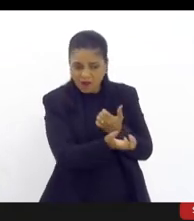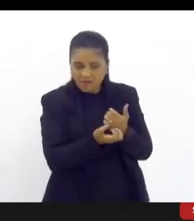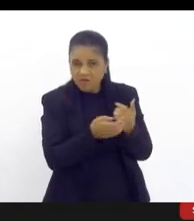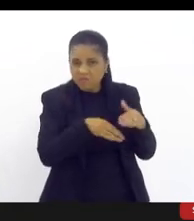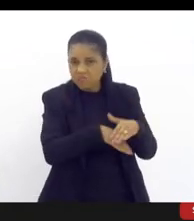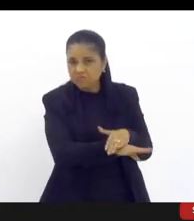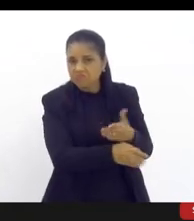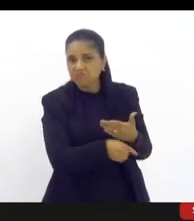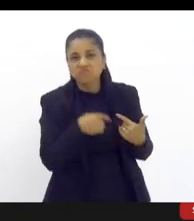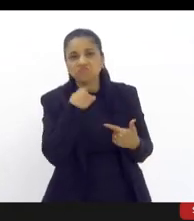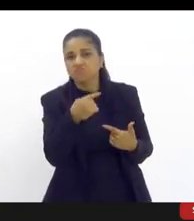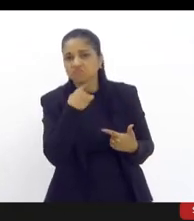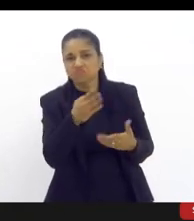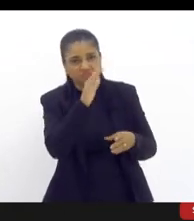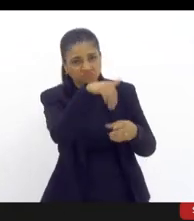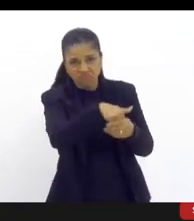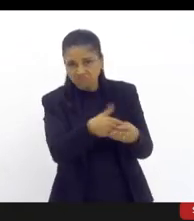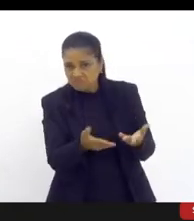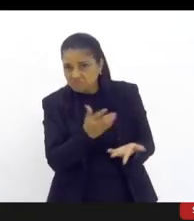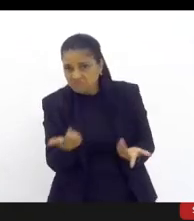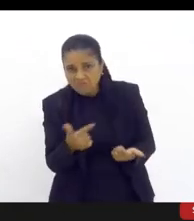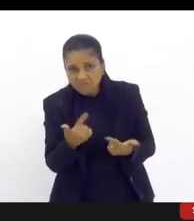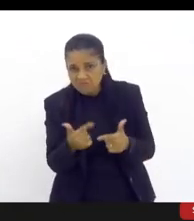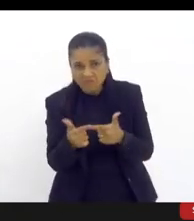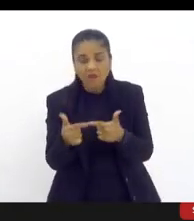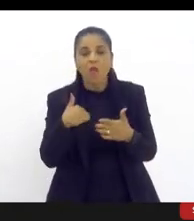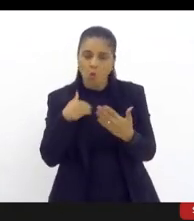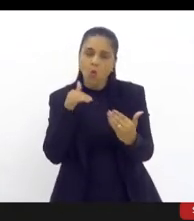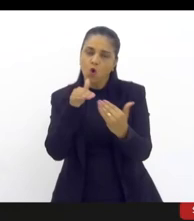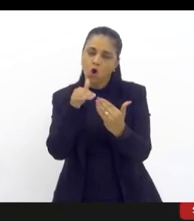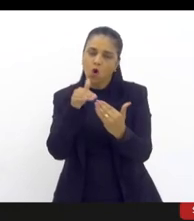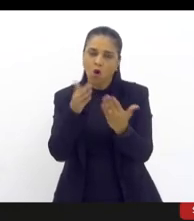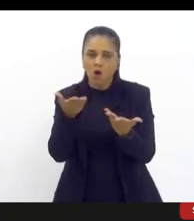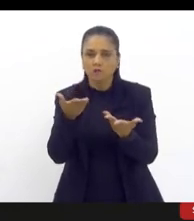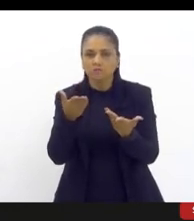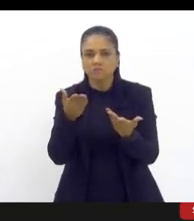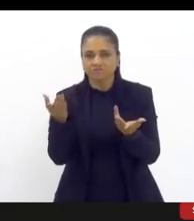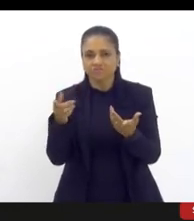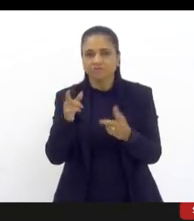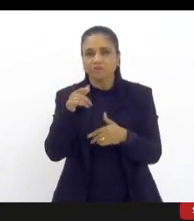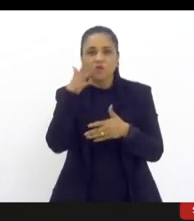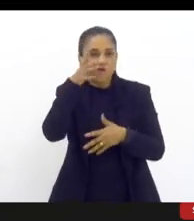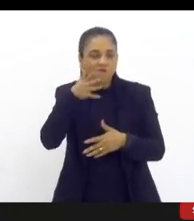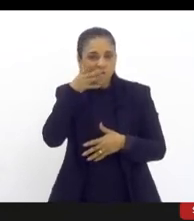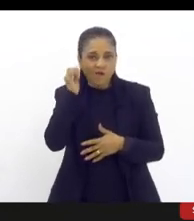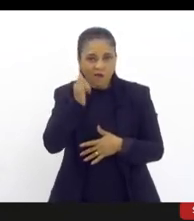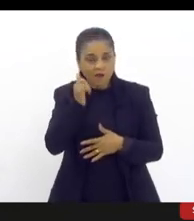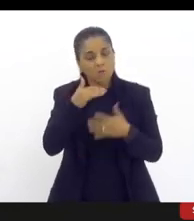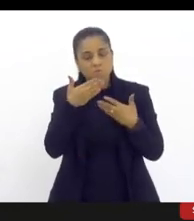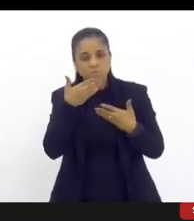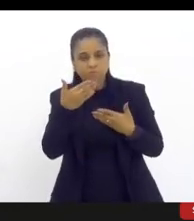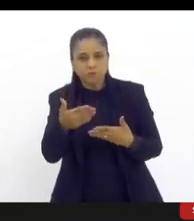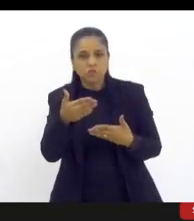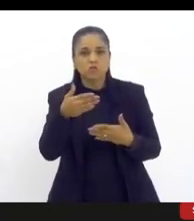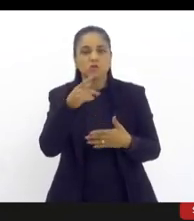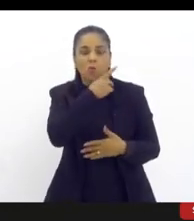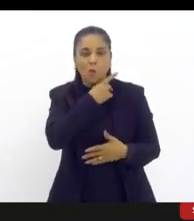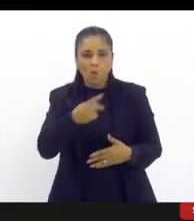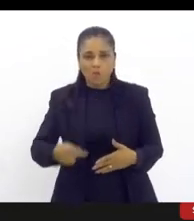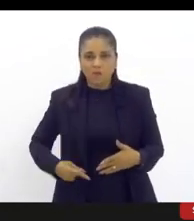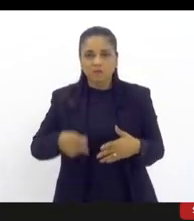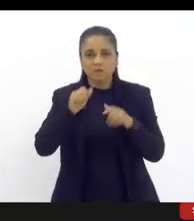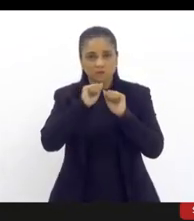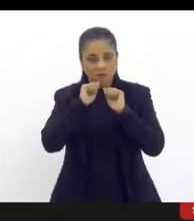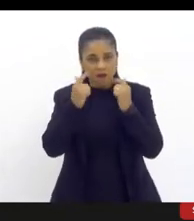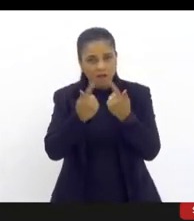votados. Nisso eu concordo com Vossa Excelência, em gênero, número e grau. E eu quero pedir ao presidente da LERJ que considere nosso esforço em